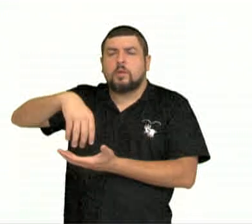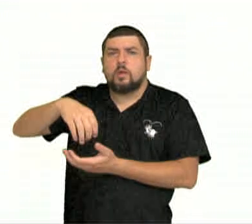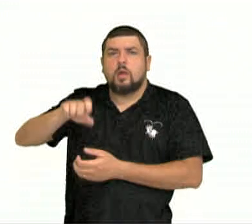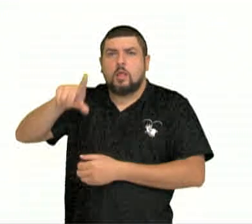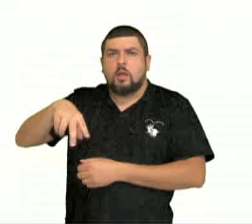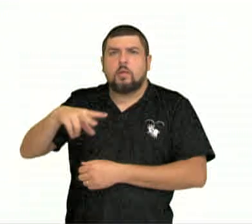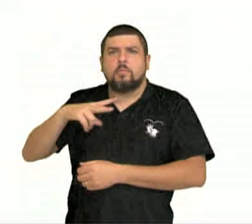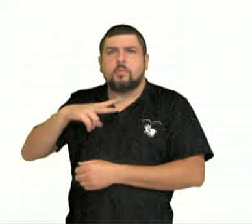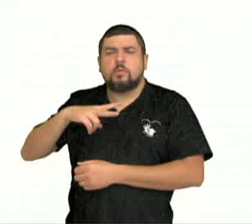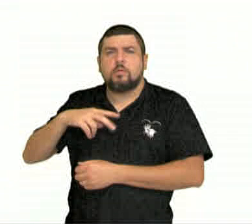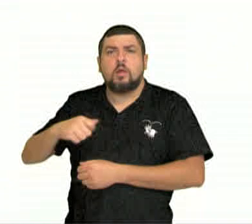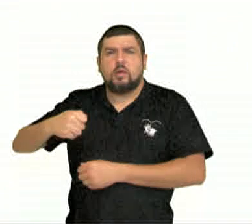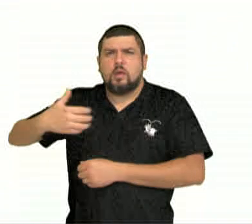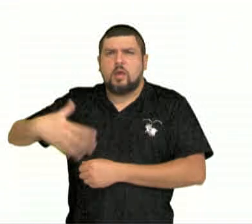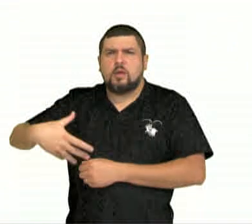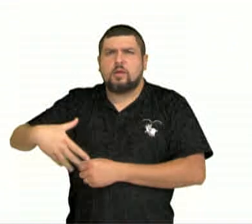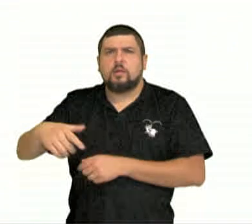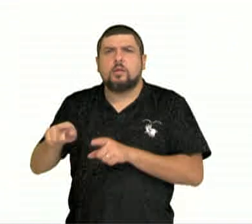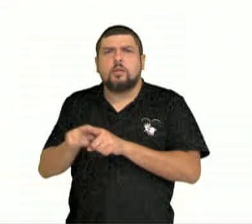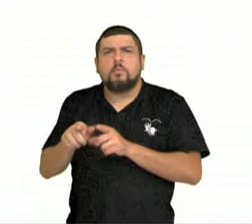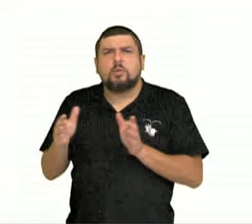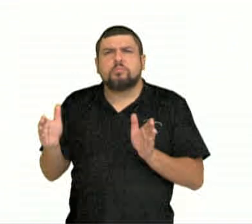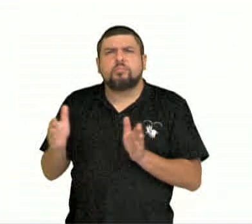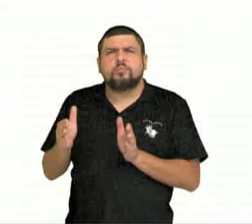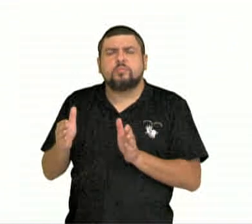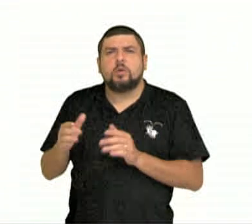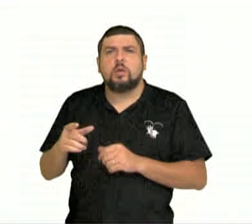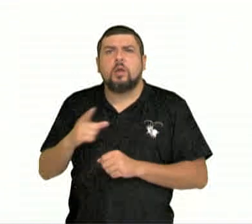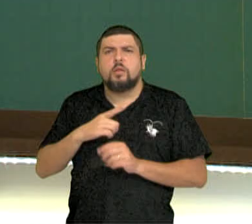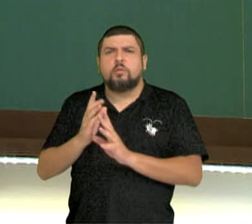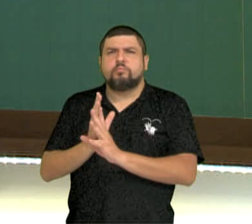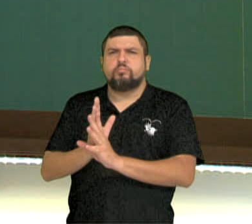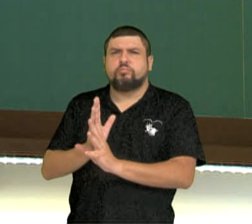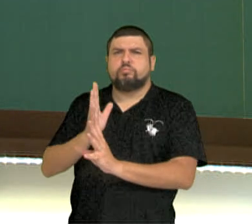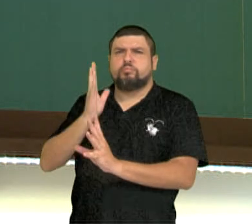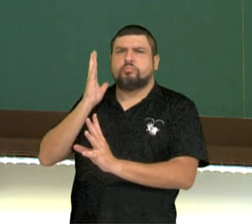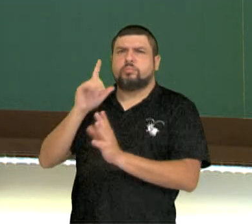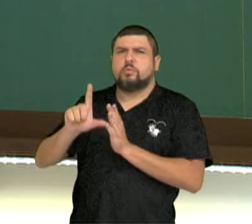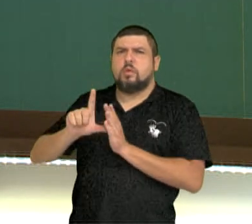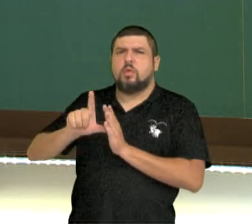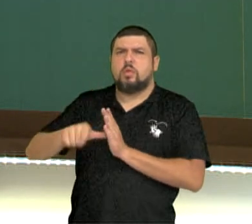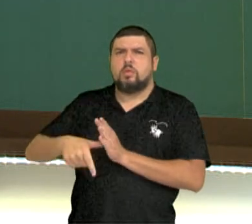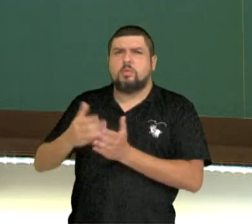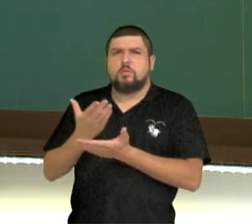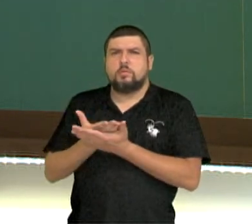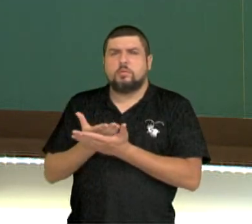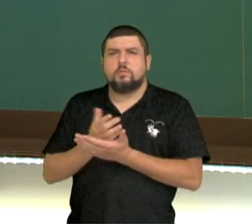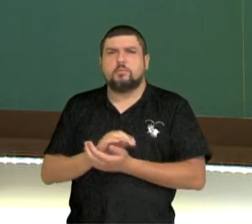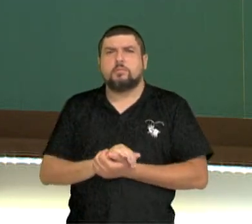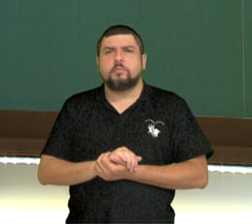cara, é muito pequena, o que causa inúmeras filas e atrasos.